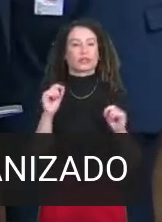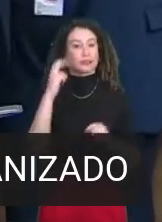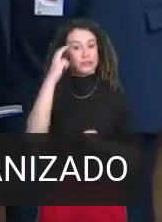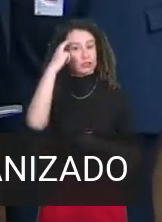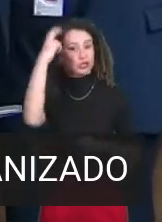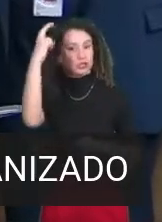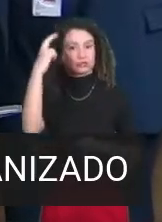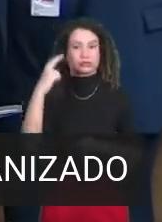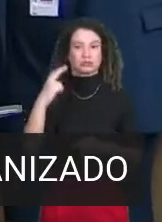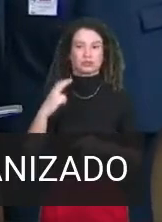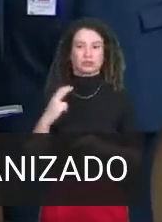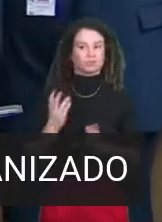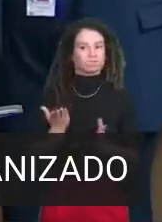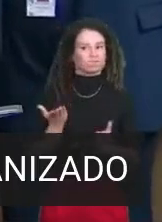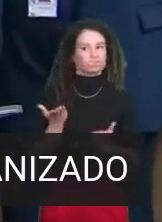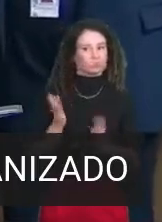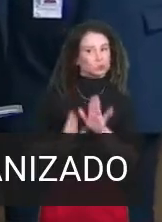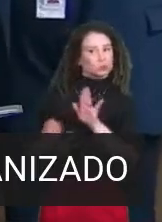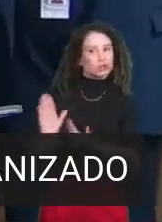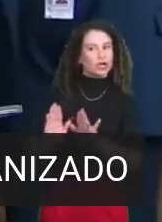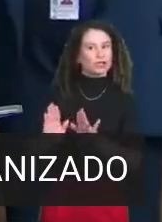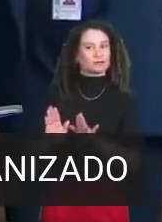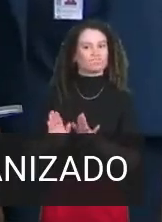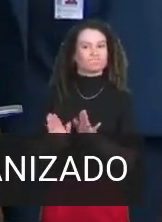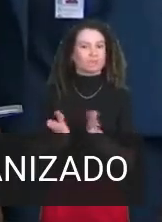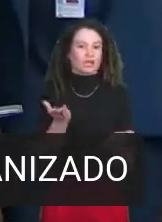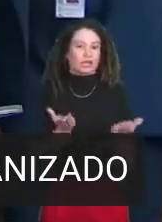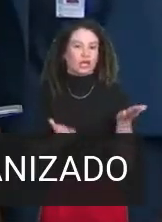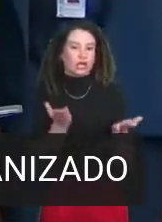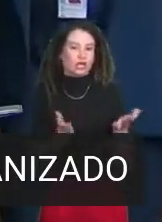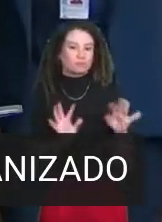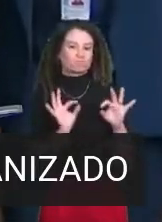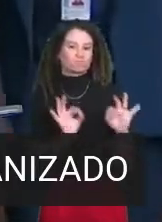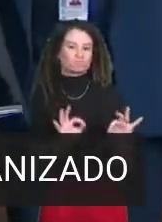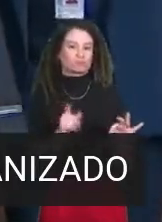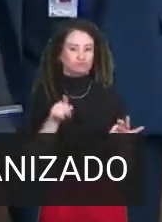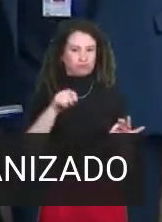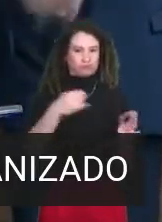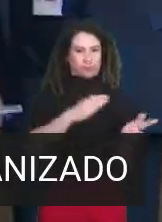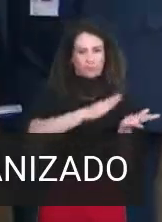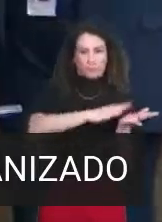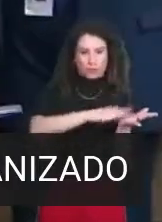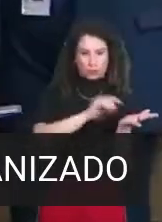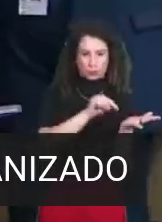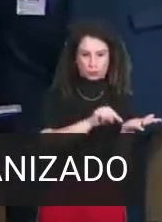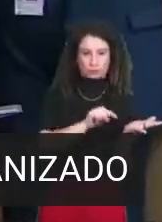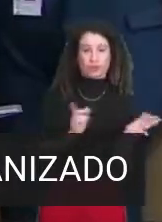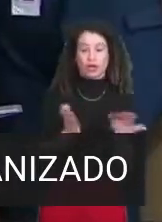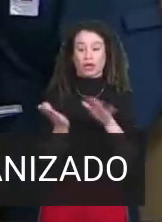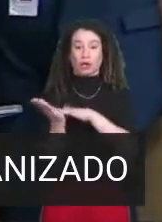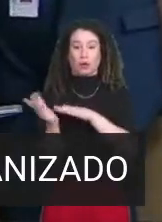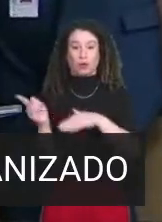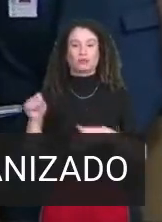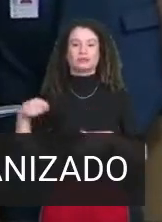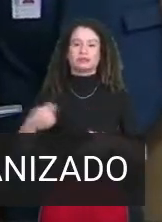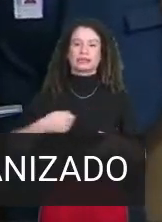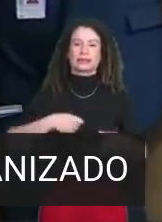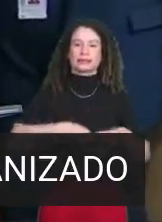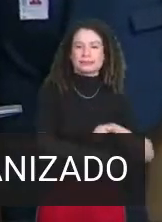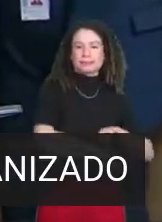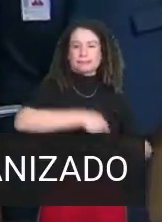a prudência, o equilíbrio. E na outra mão, a espada. Que nós